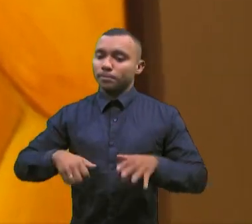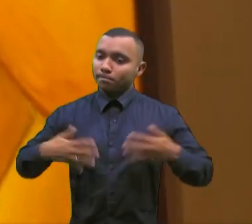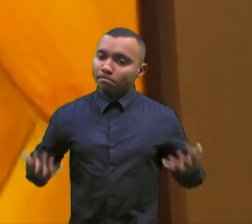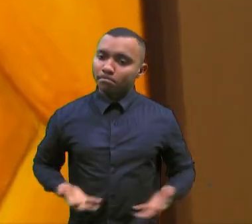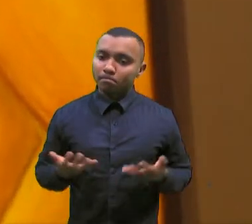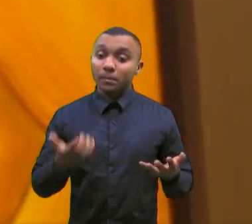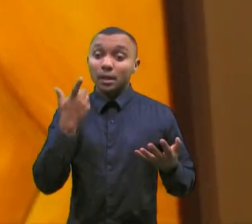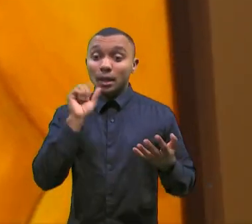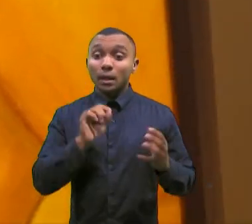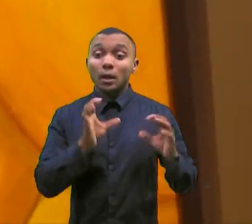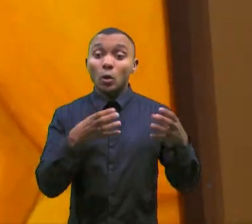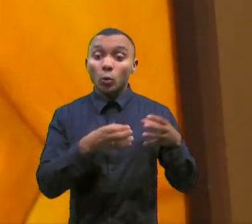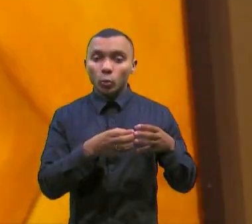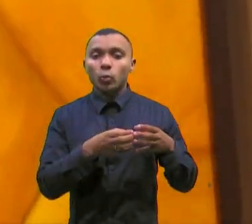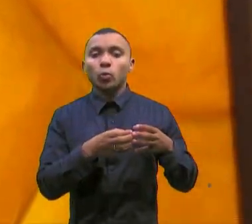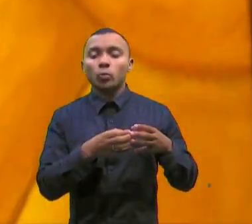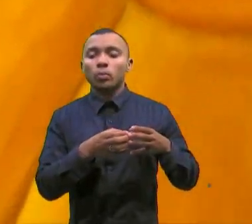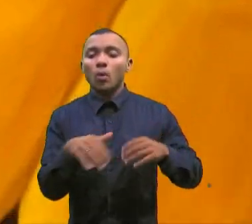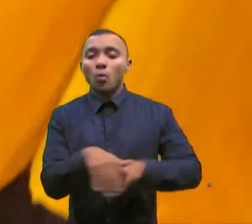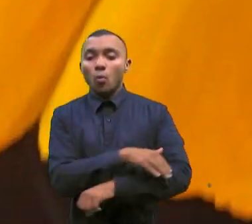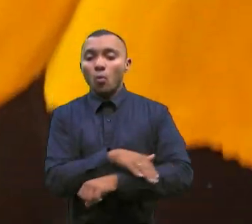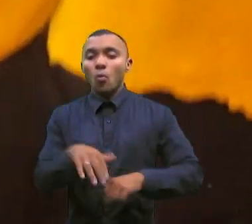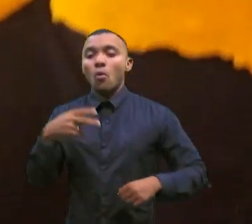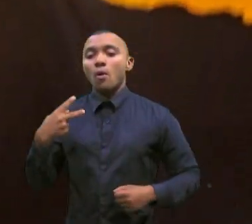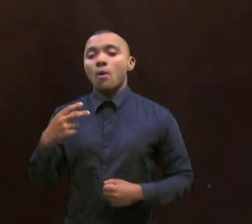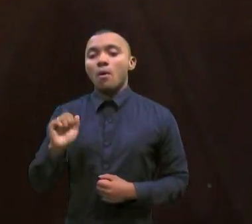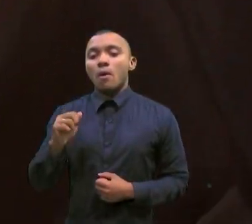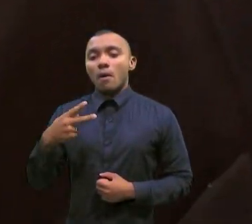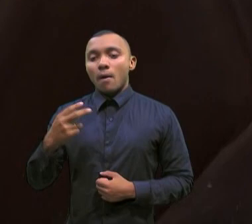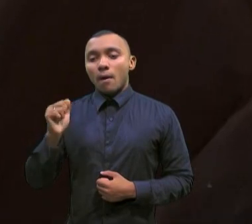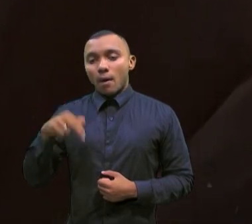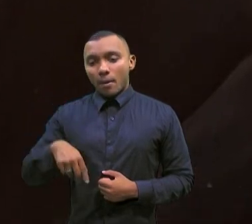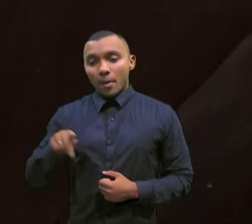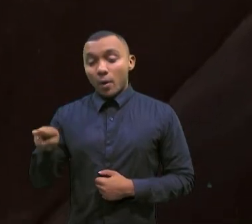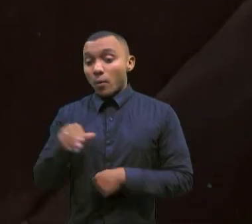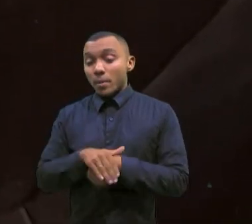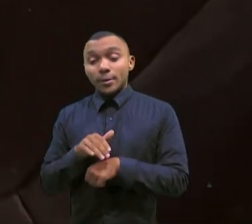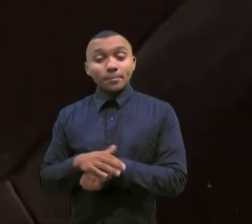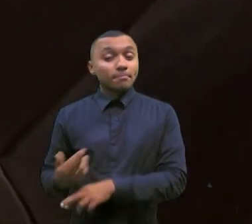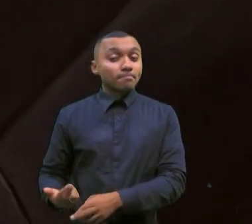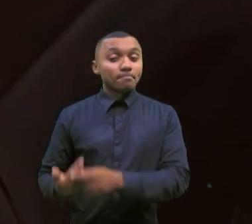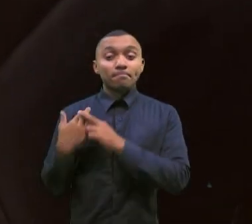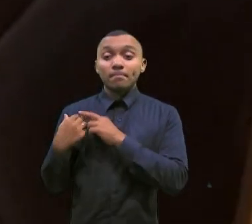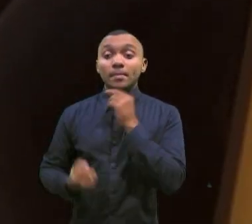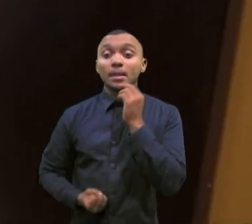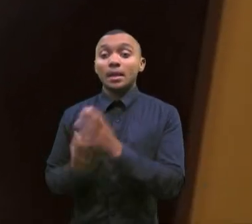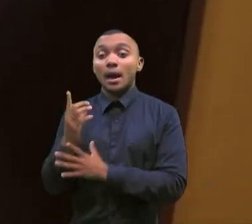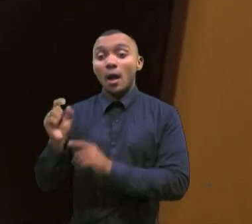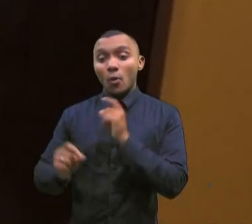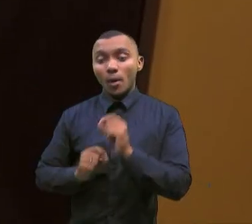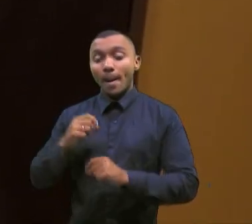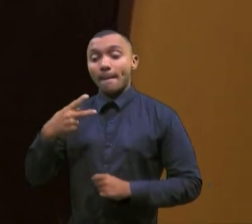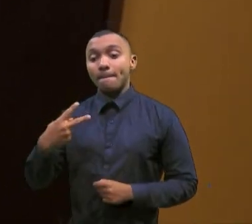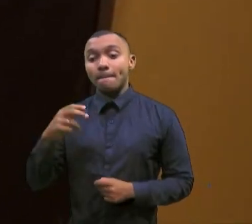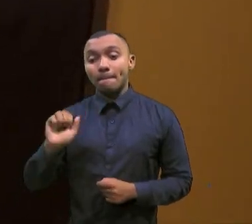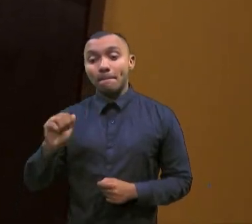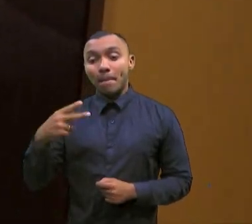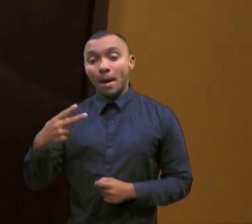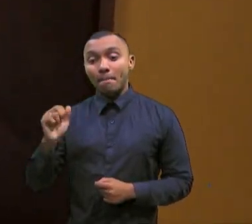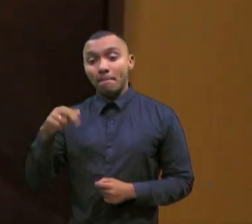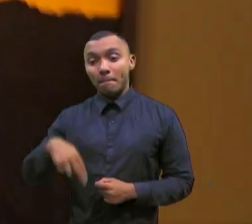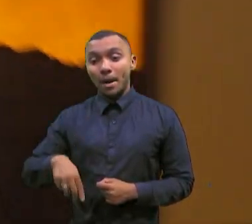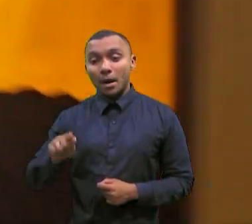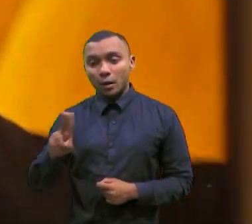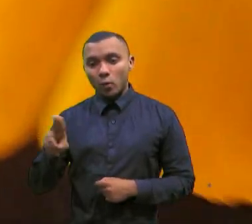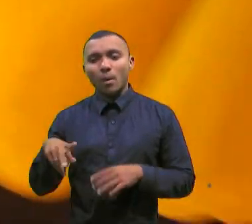nos papangus de Nicolas Gondim. Ela cria o seu próprio papangu e também traz uma outra figura aqui, que é